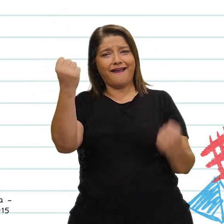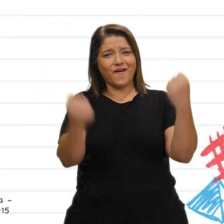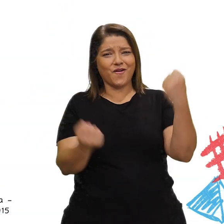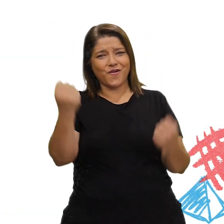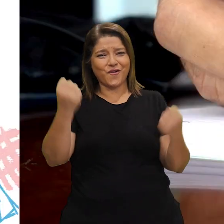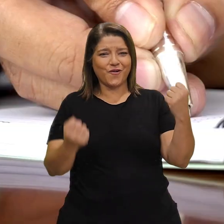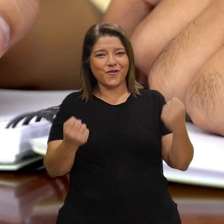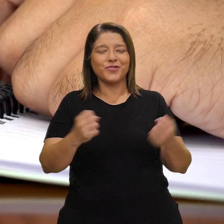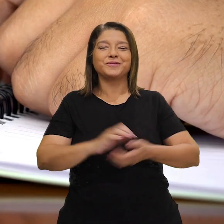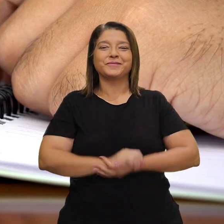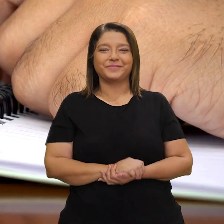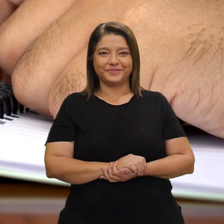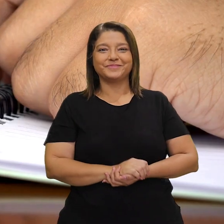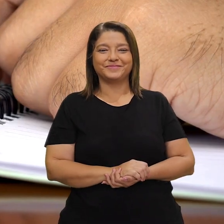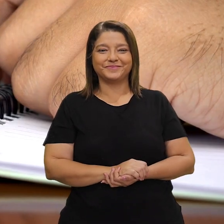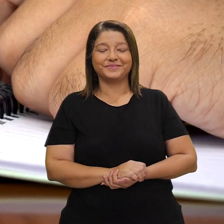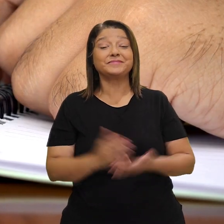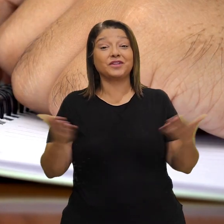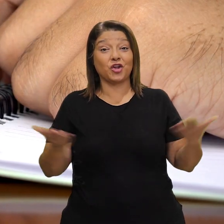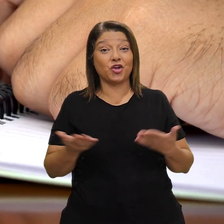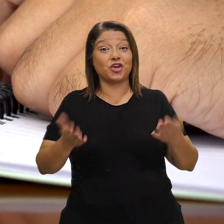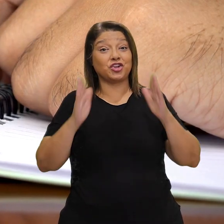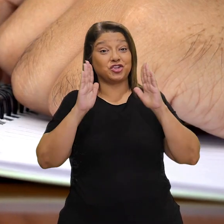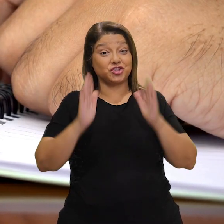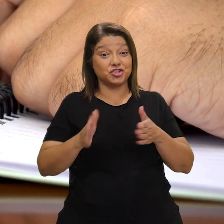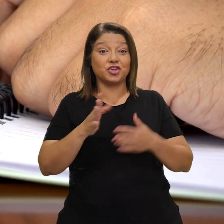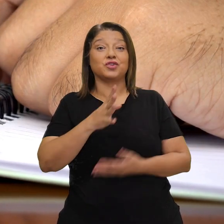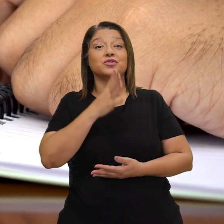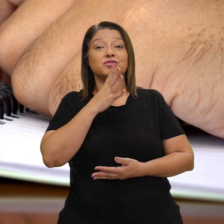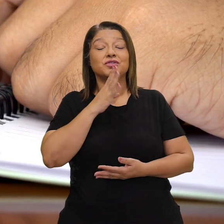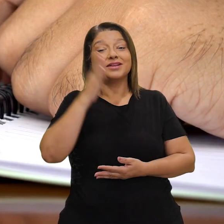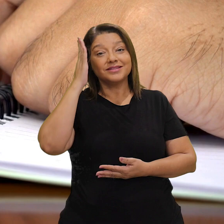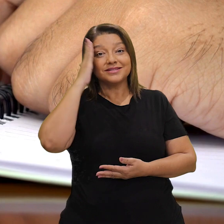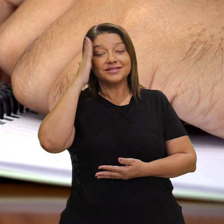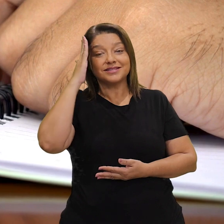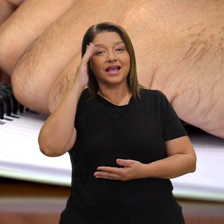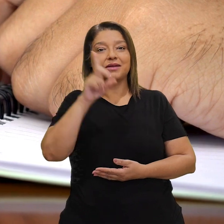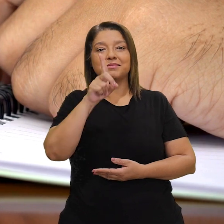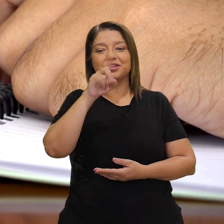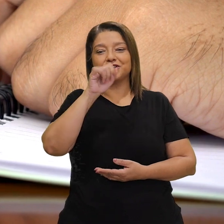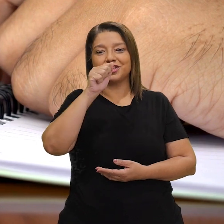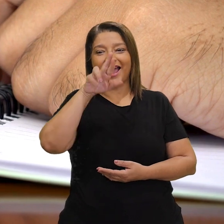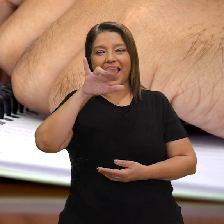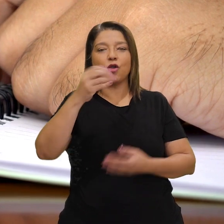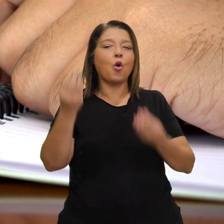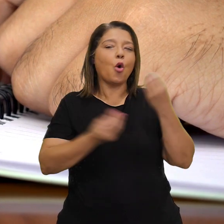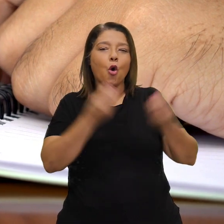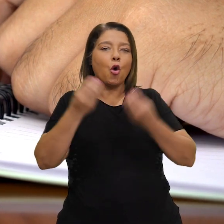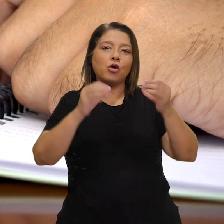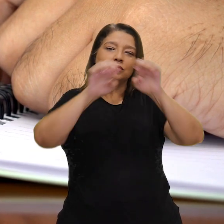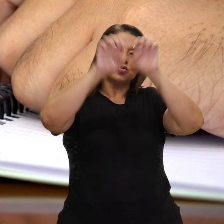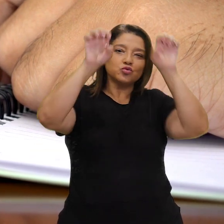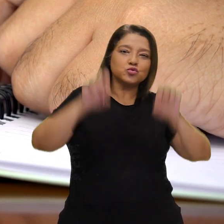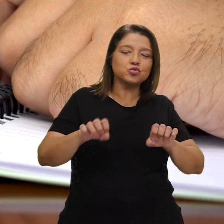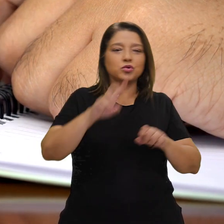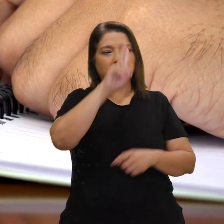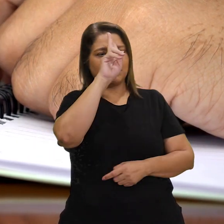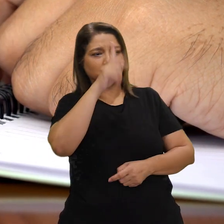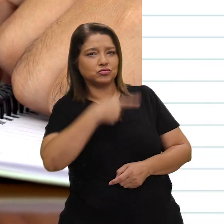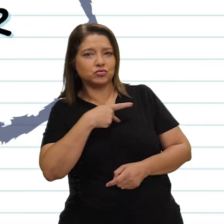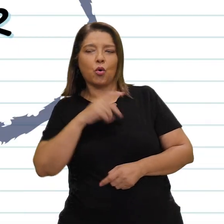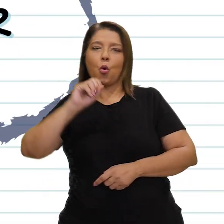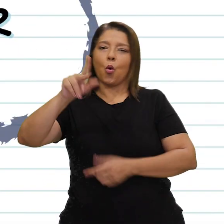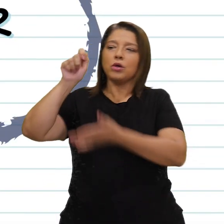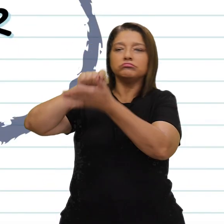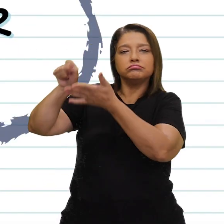carro! Agora que conhecemos as particularidades do gênero textual diário, seja ele pessoal ou